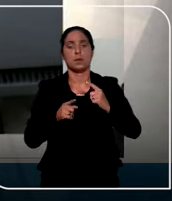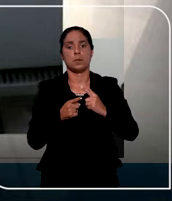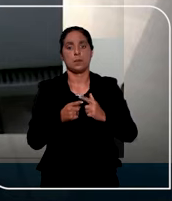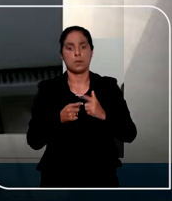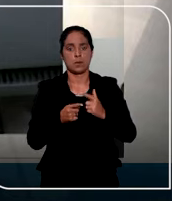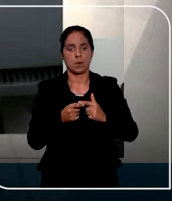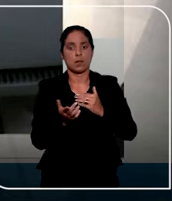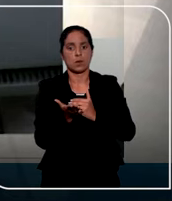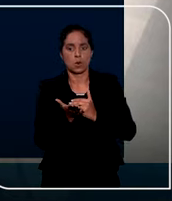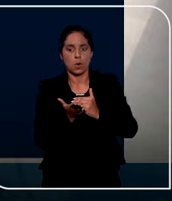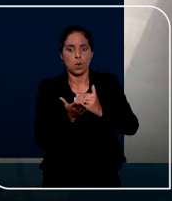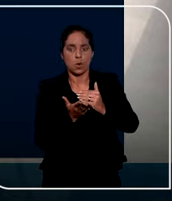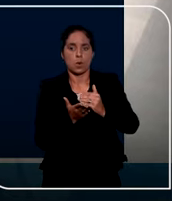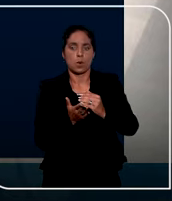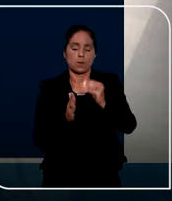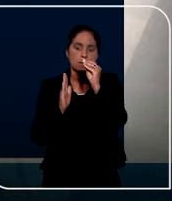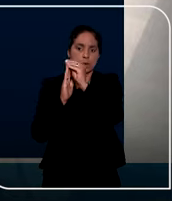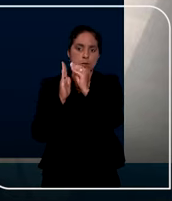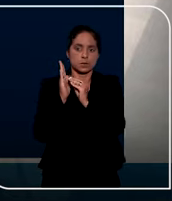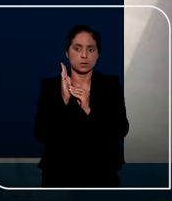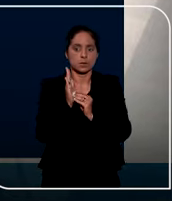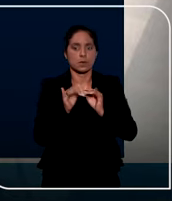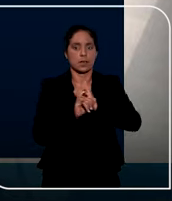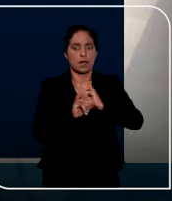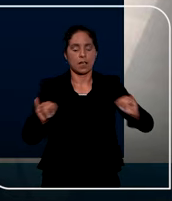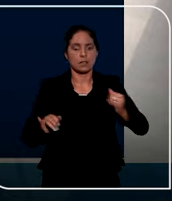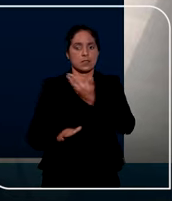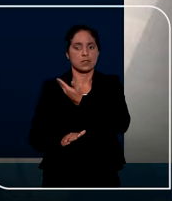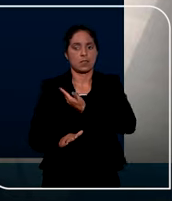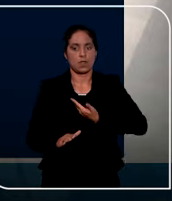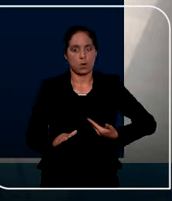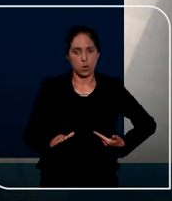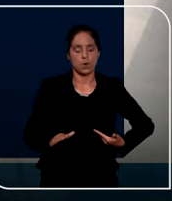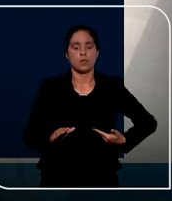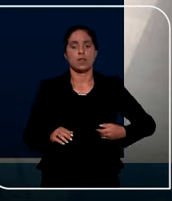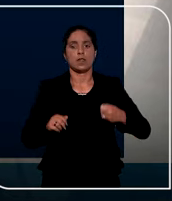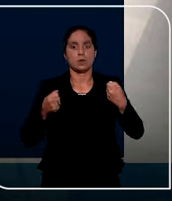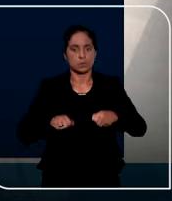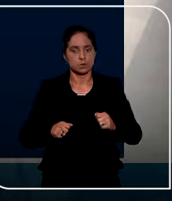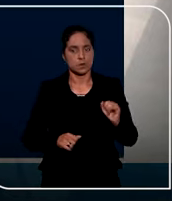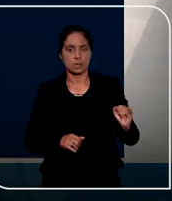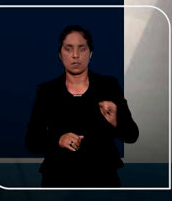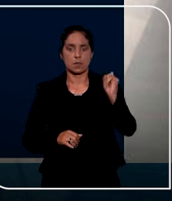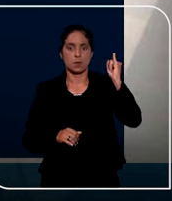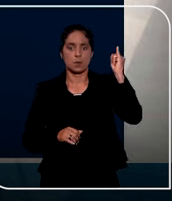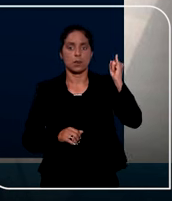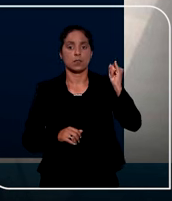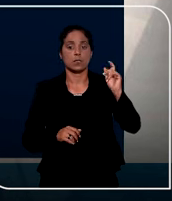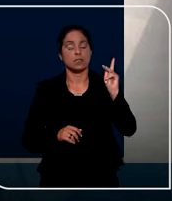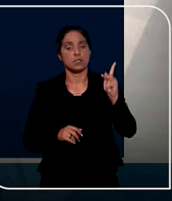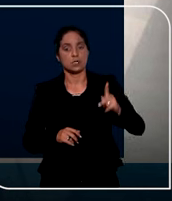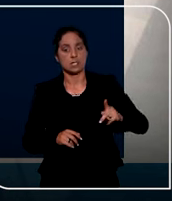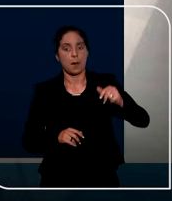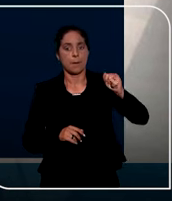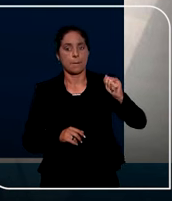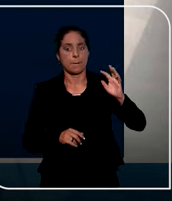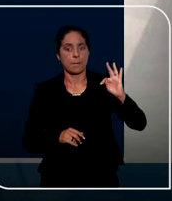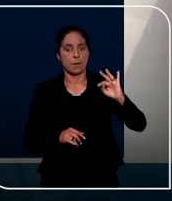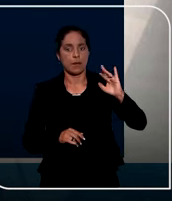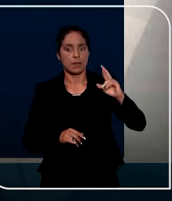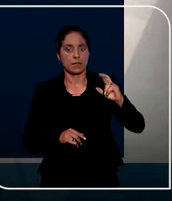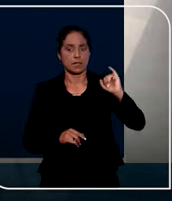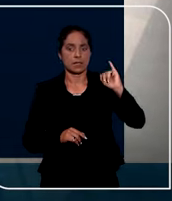pois a partir desse momento a ação de prestação de contas muda de natureza personalíssima para um caráter patrimonial